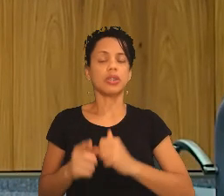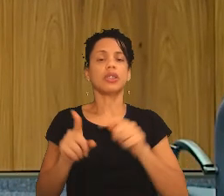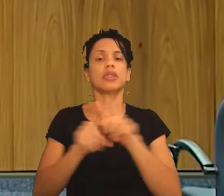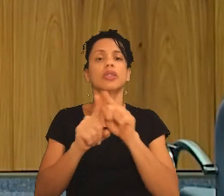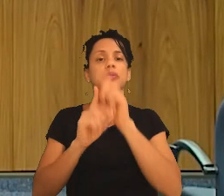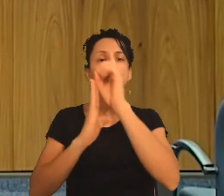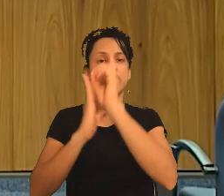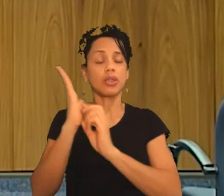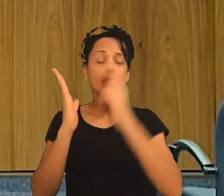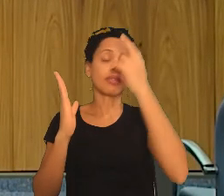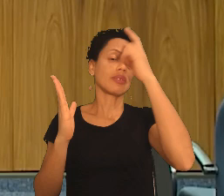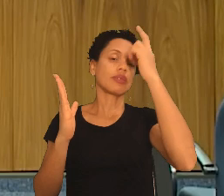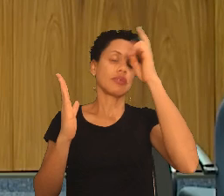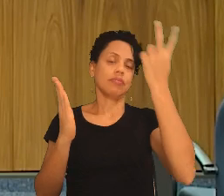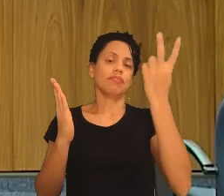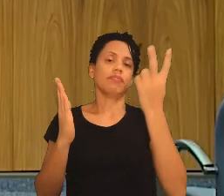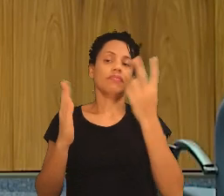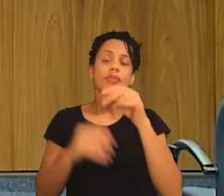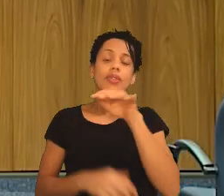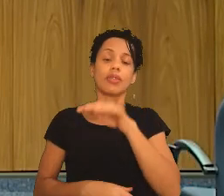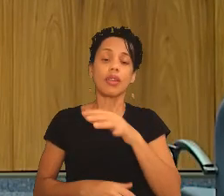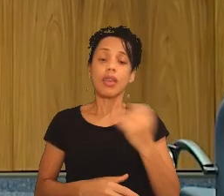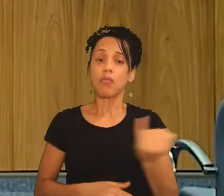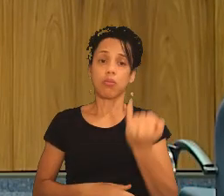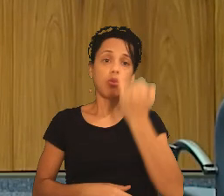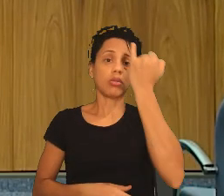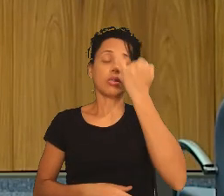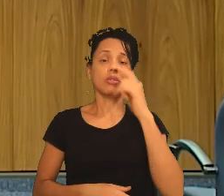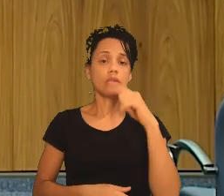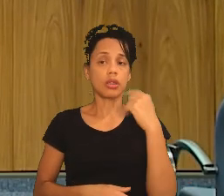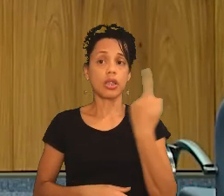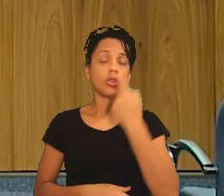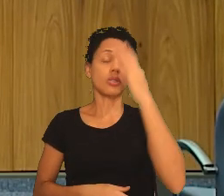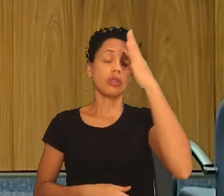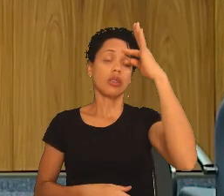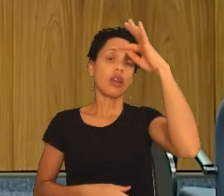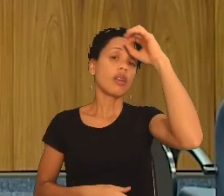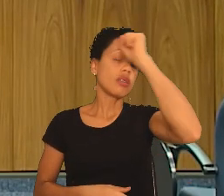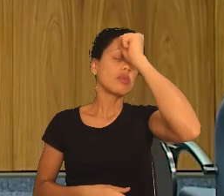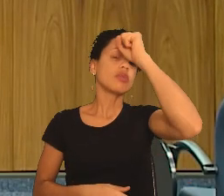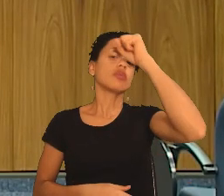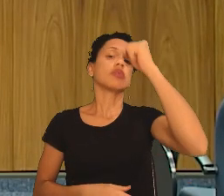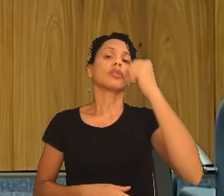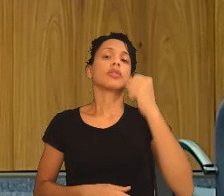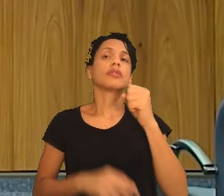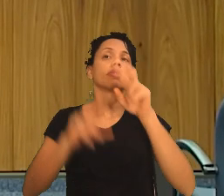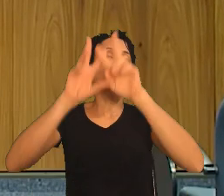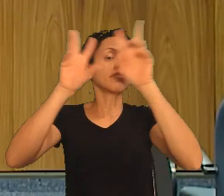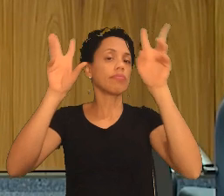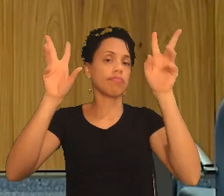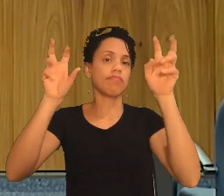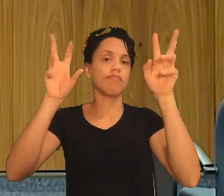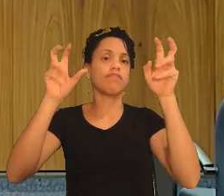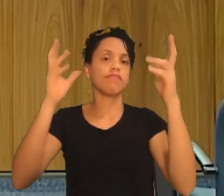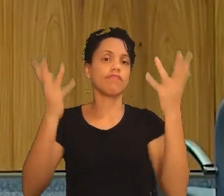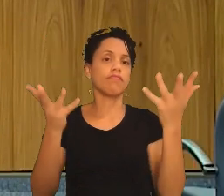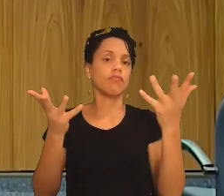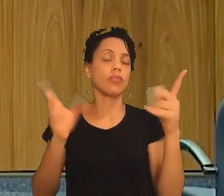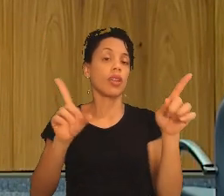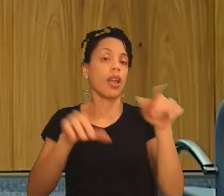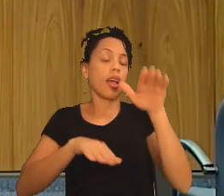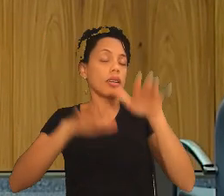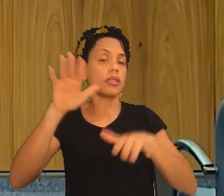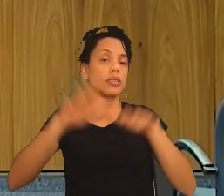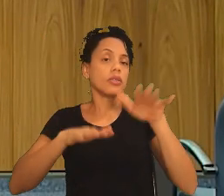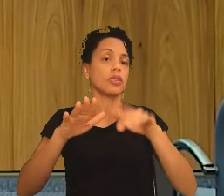antropologia, é fundamental esse diálogo entre áreas, né, essa interdisciplinaridade, a antropologia, o direito